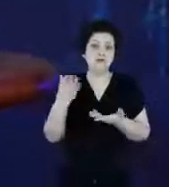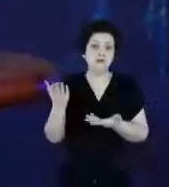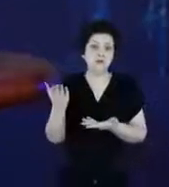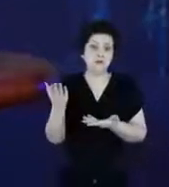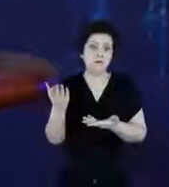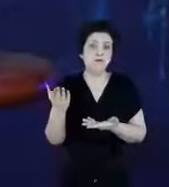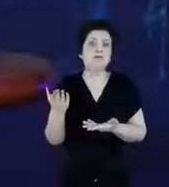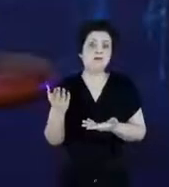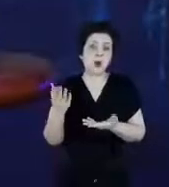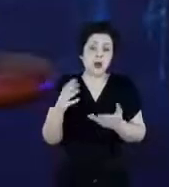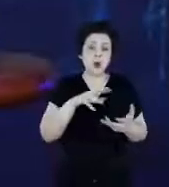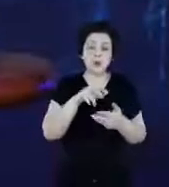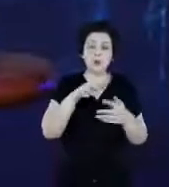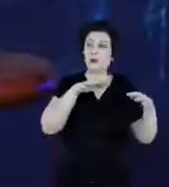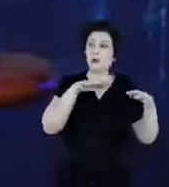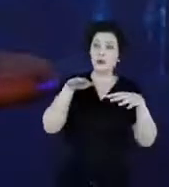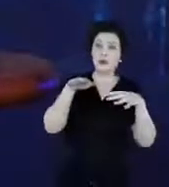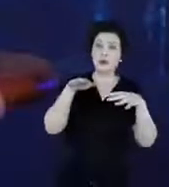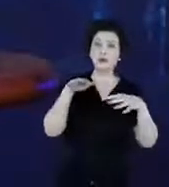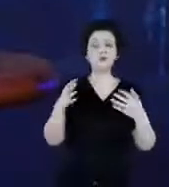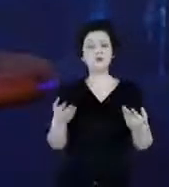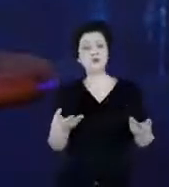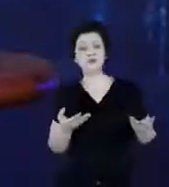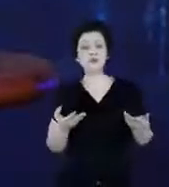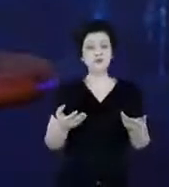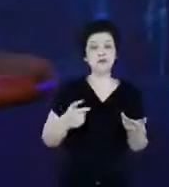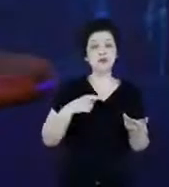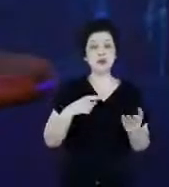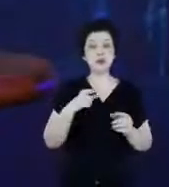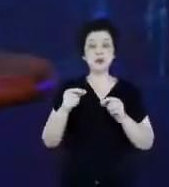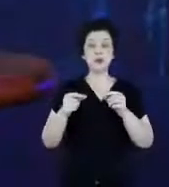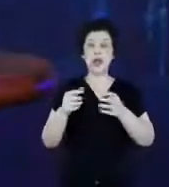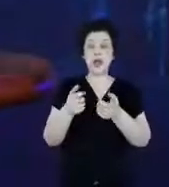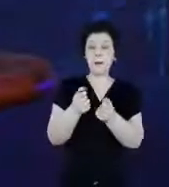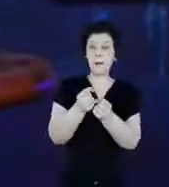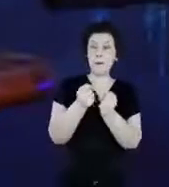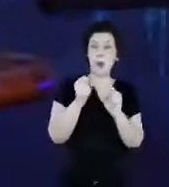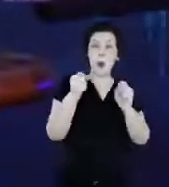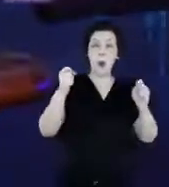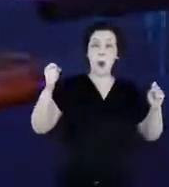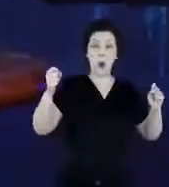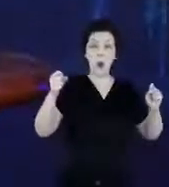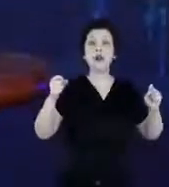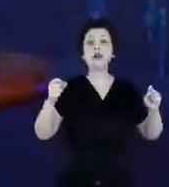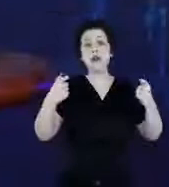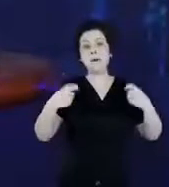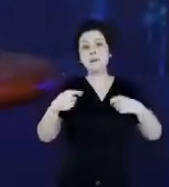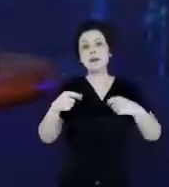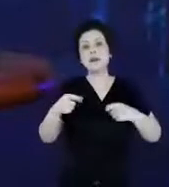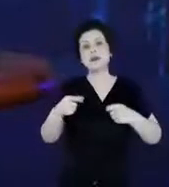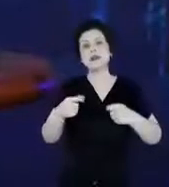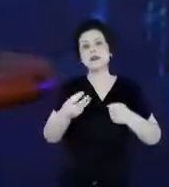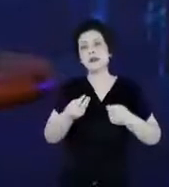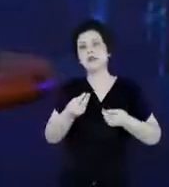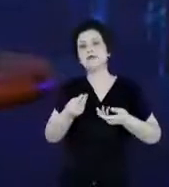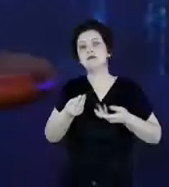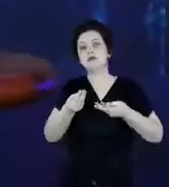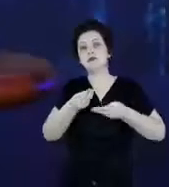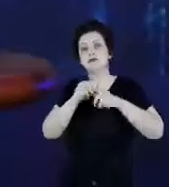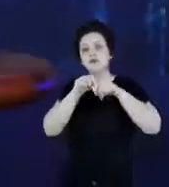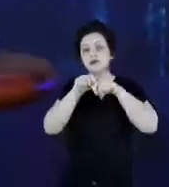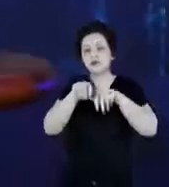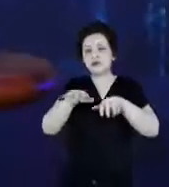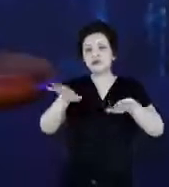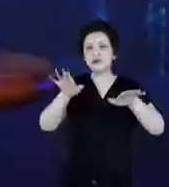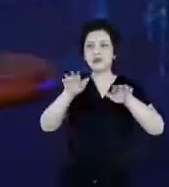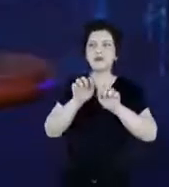vista pelo mundo inteiro, né, que tem uma observação muito grande e que a gente precisa suprir essas deficiências de distribuição e